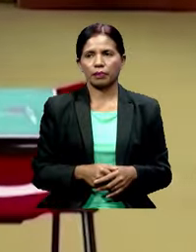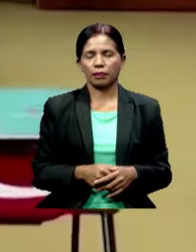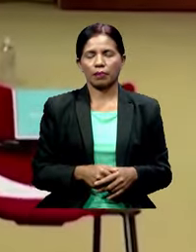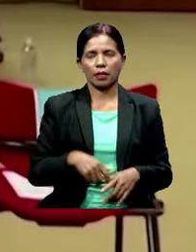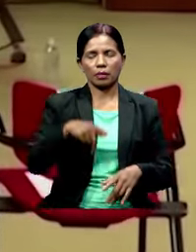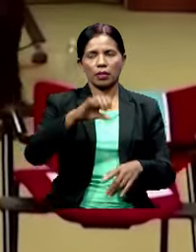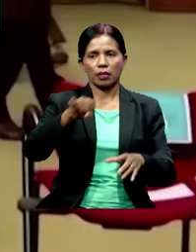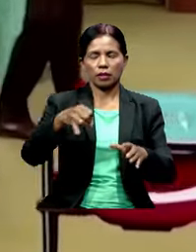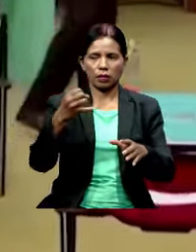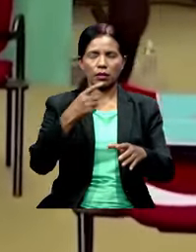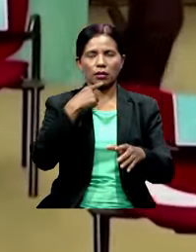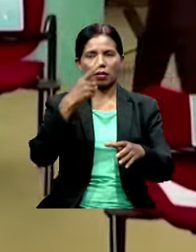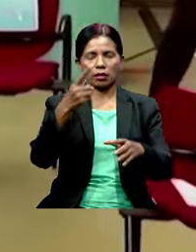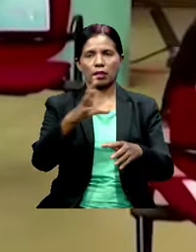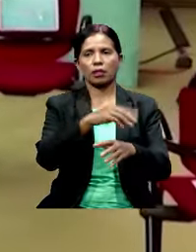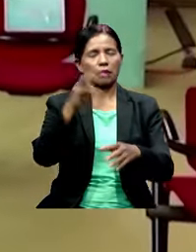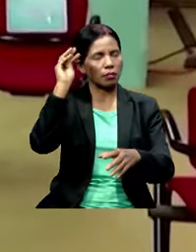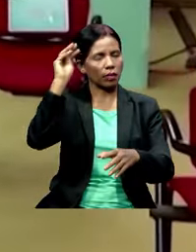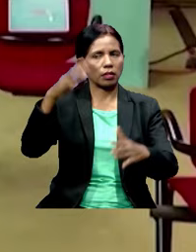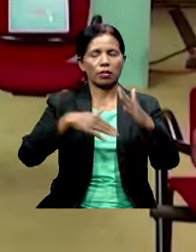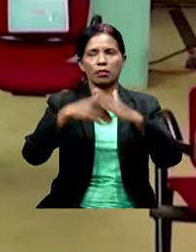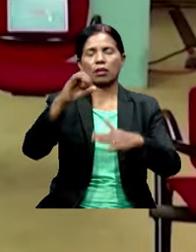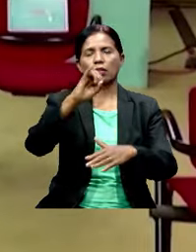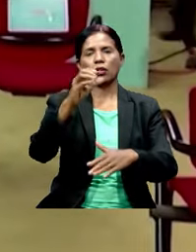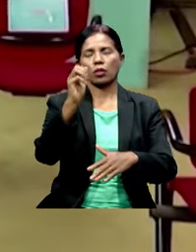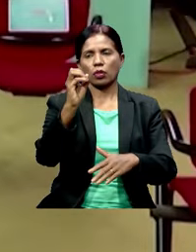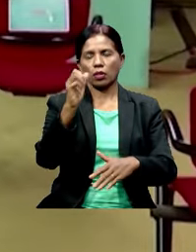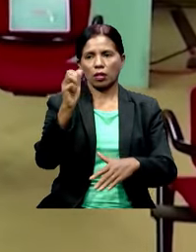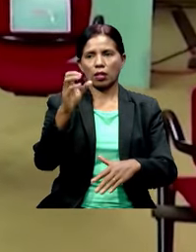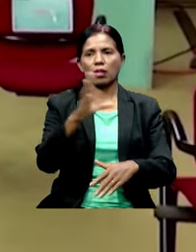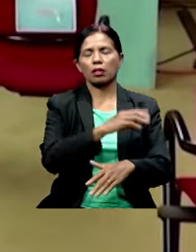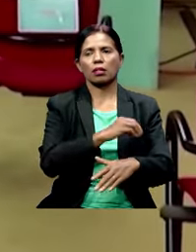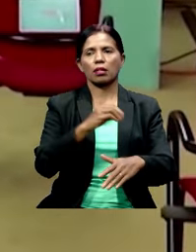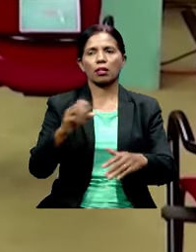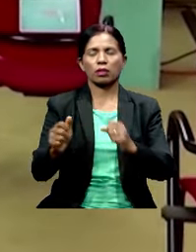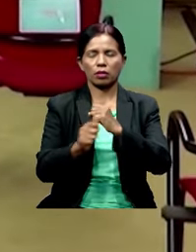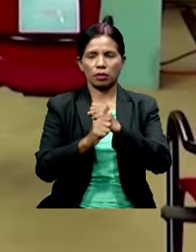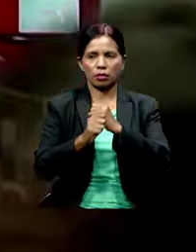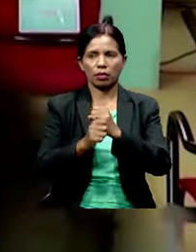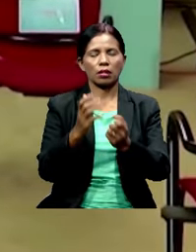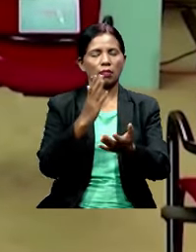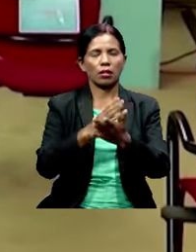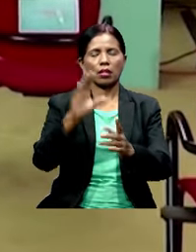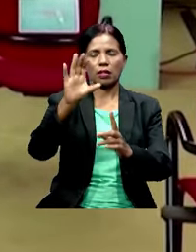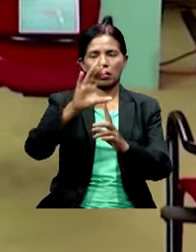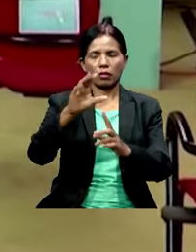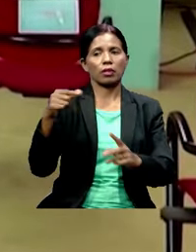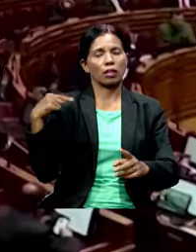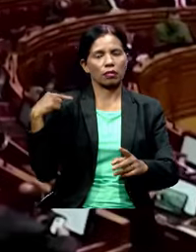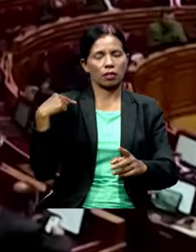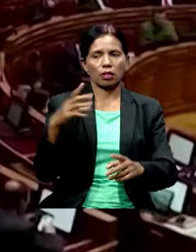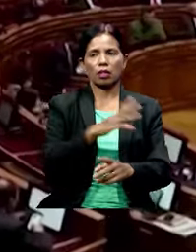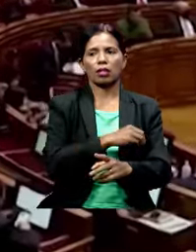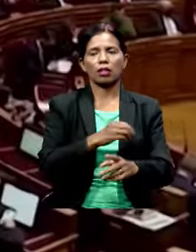Procurador Siretemi, ministro de Infraestrutura, João Galamna, no der suspeito formal, não suspende chefe gabinete Costa.